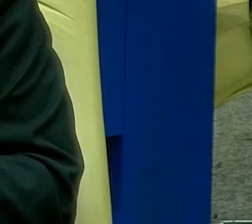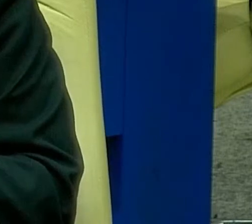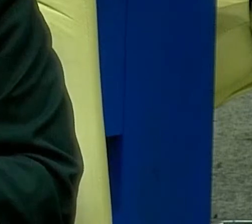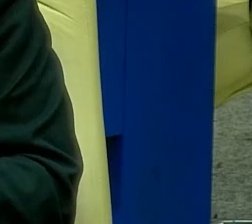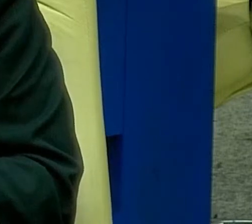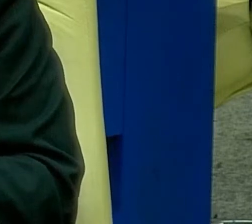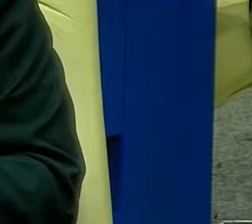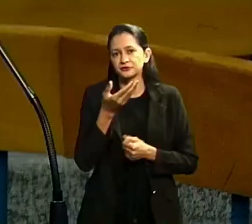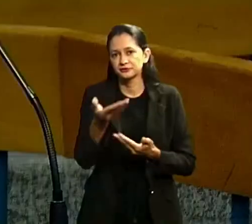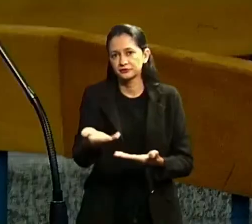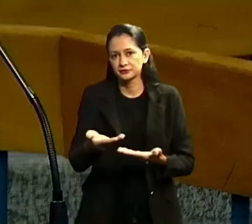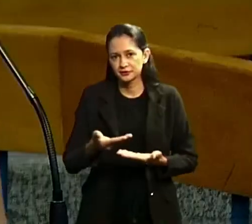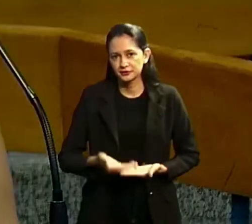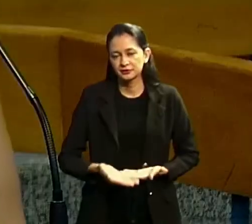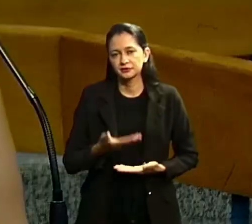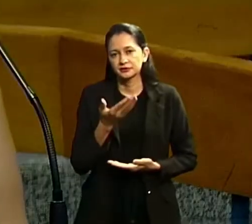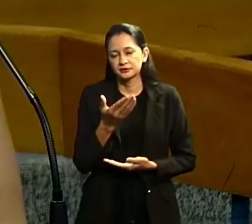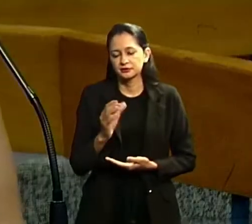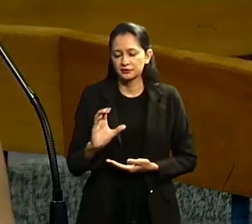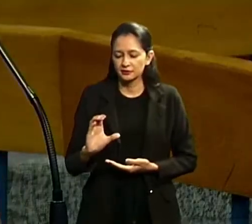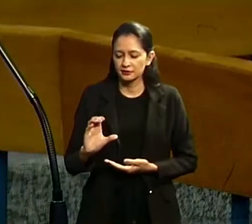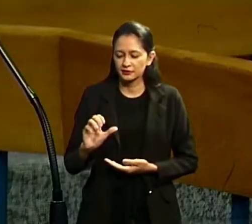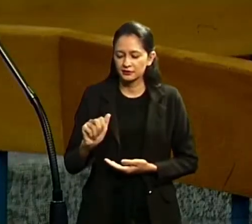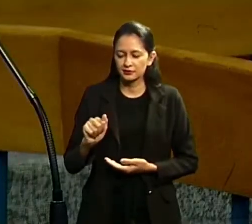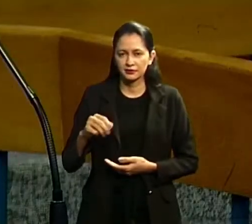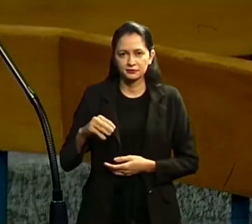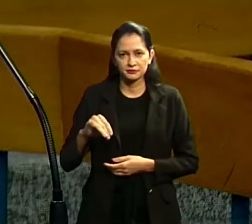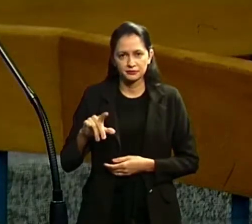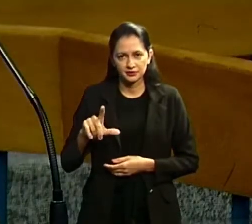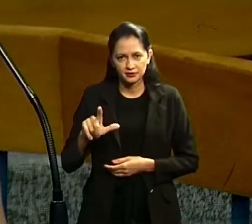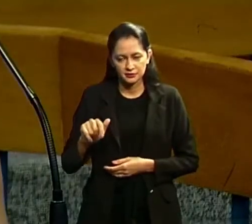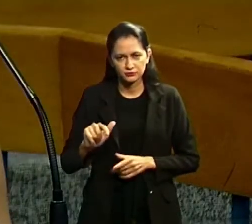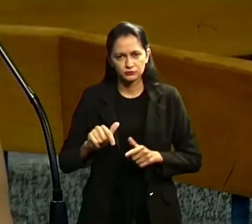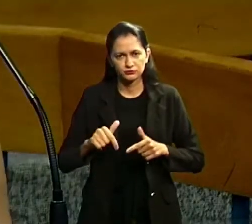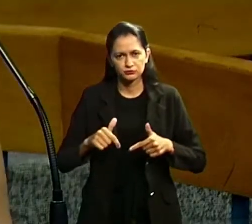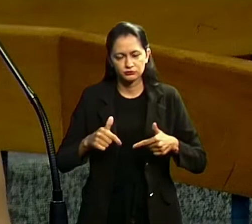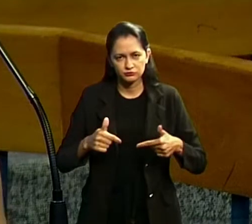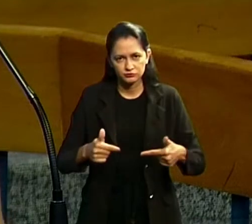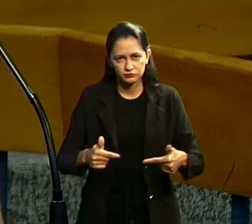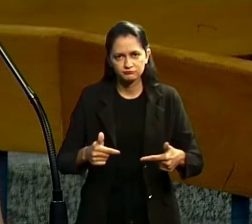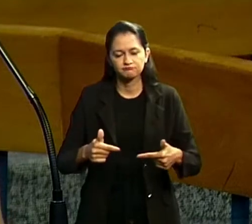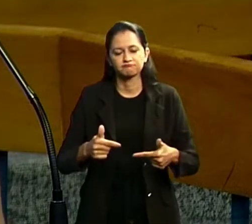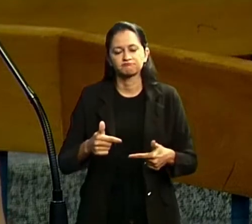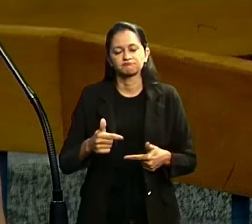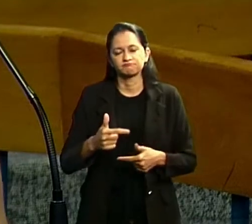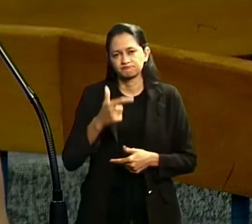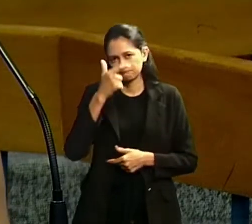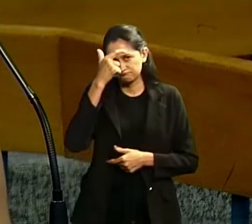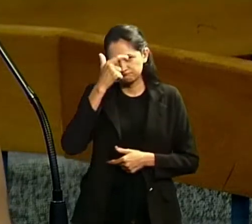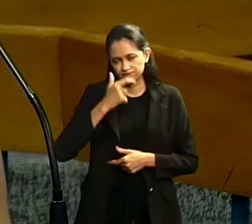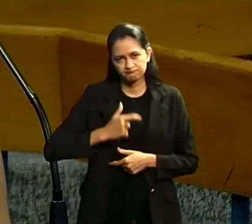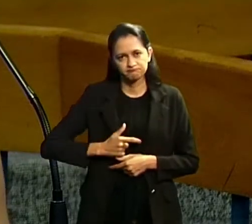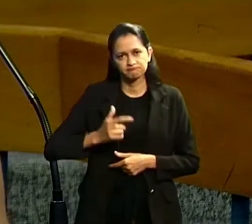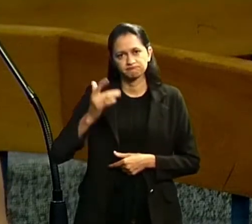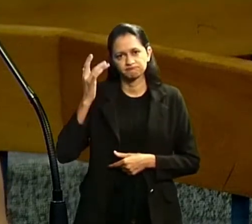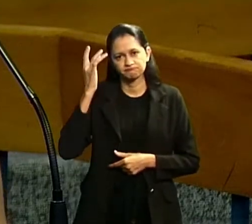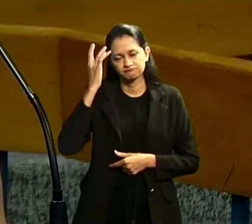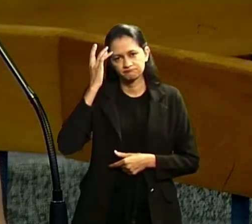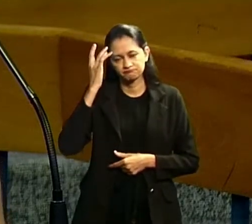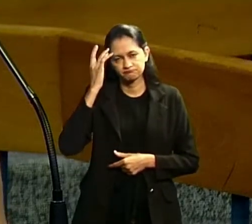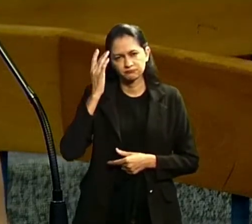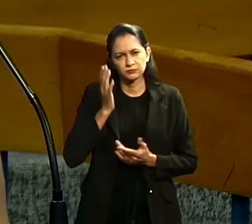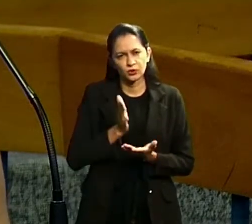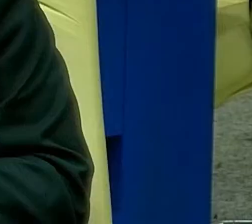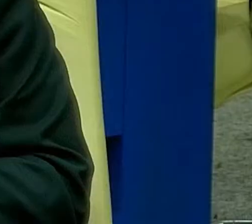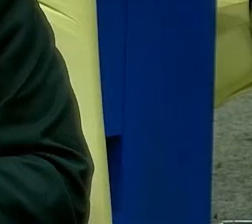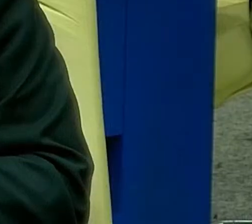minha colega Camila Rosa, uma vereadora atuante, aguerrida, honesta, e que representa muito bem o seu segmento, né,